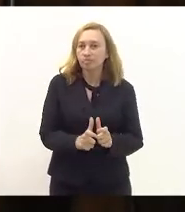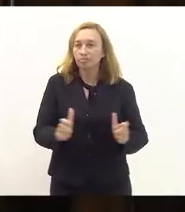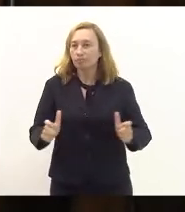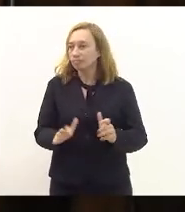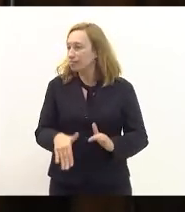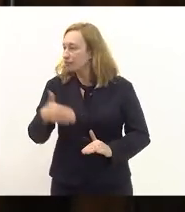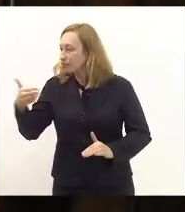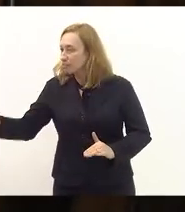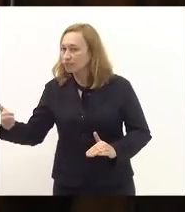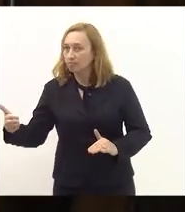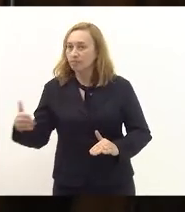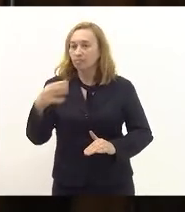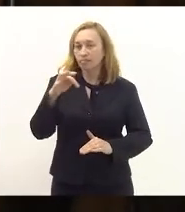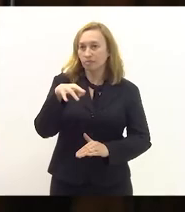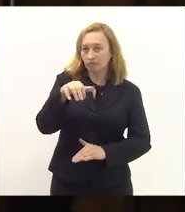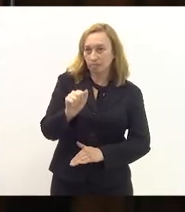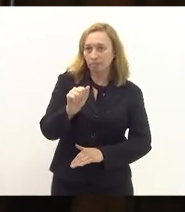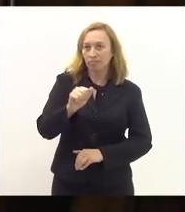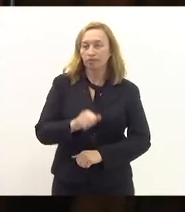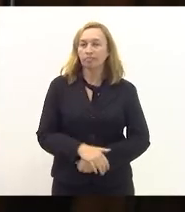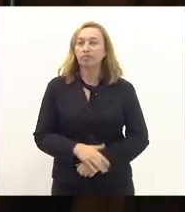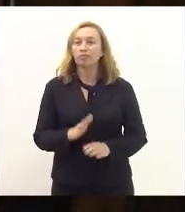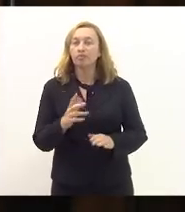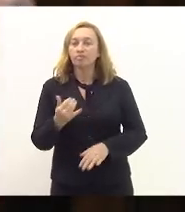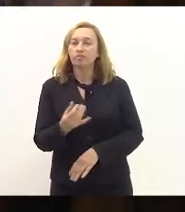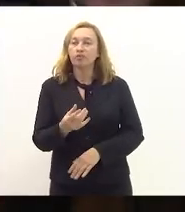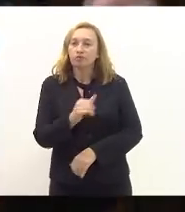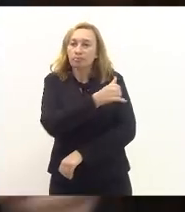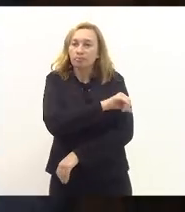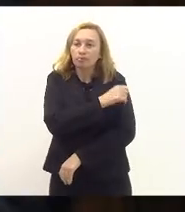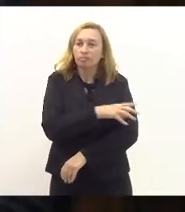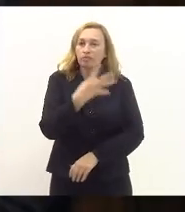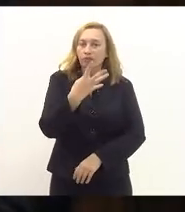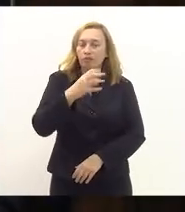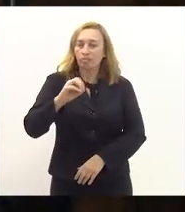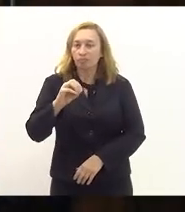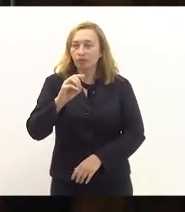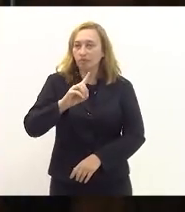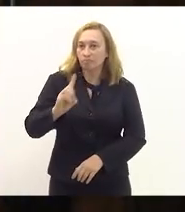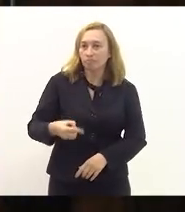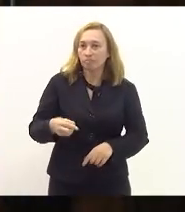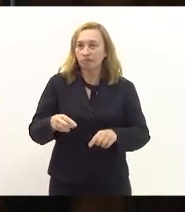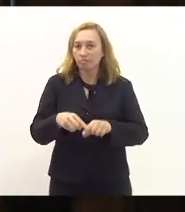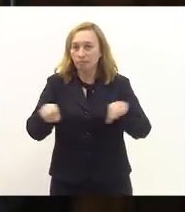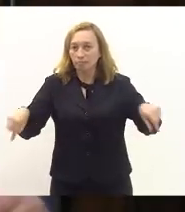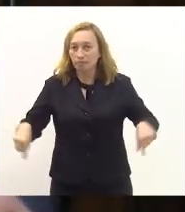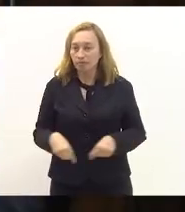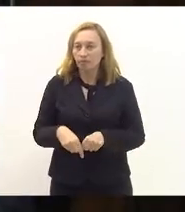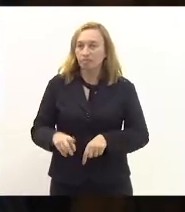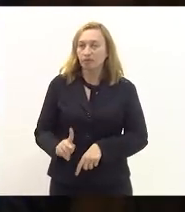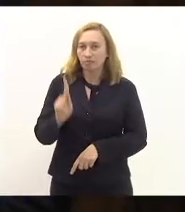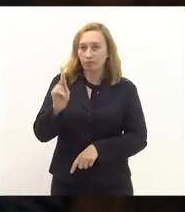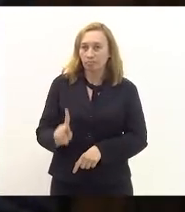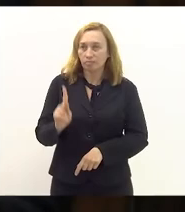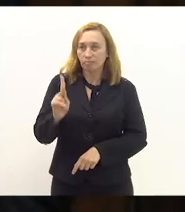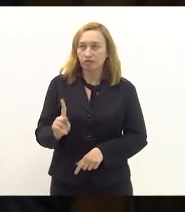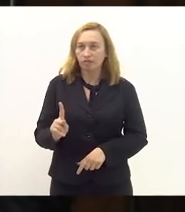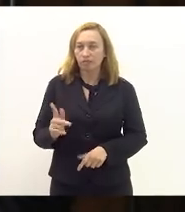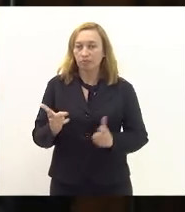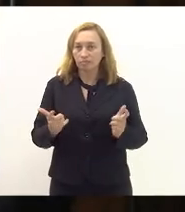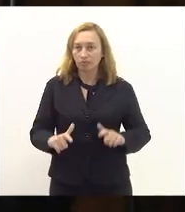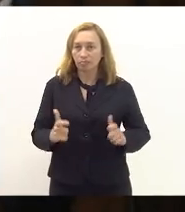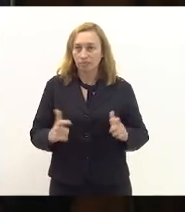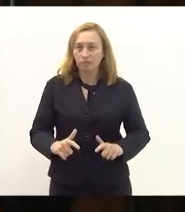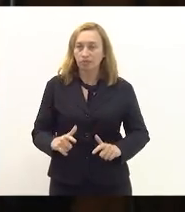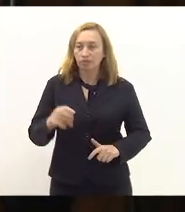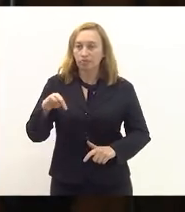fora da região metropolitana. O Rio, que tem 40 mil quilômetros quadrados, e uma região